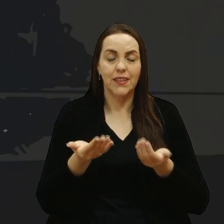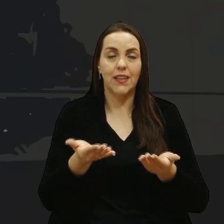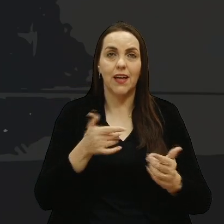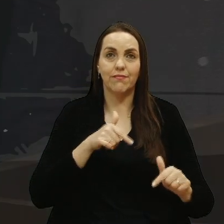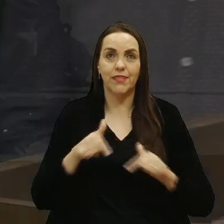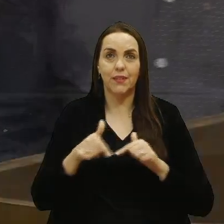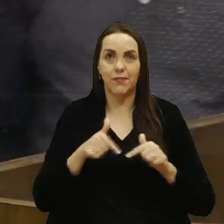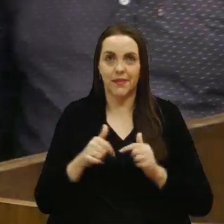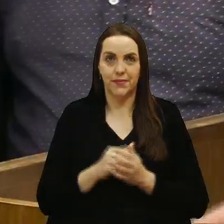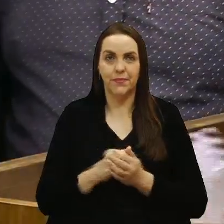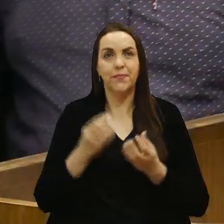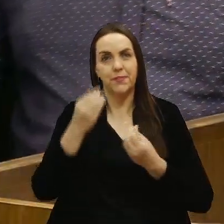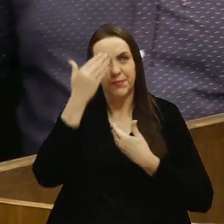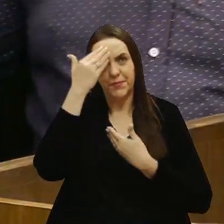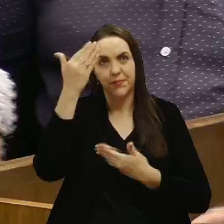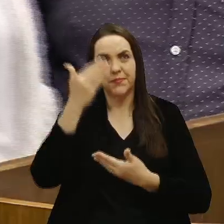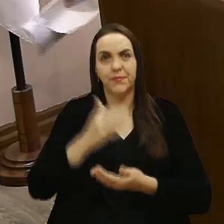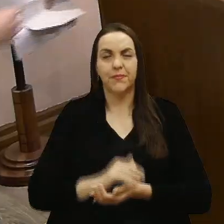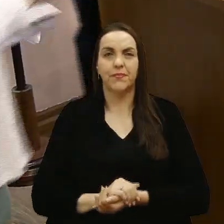Muito obrigado.